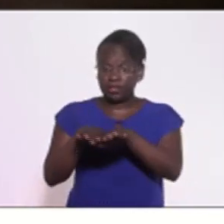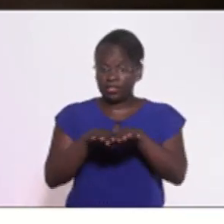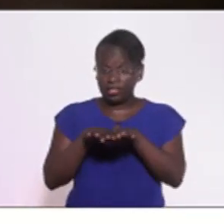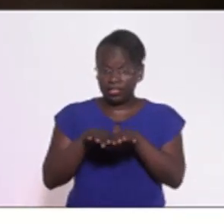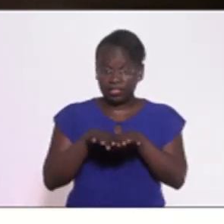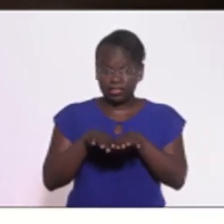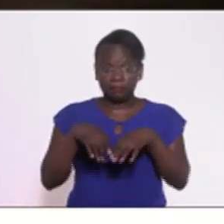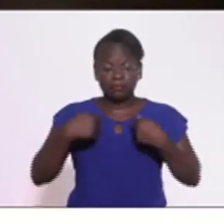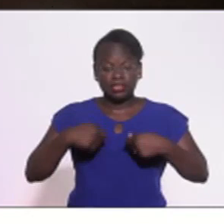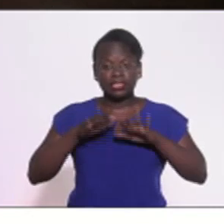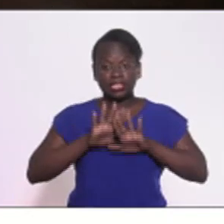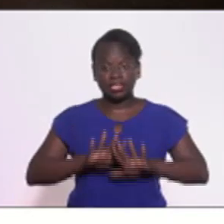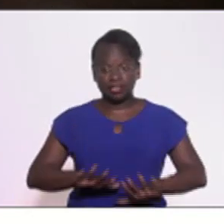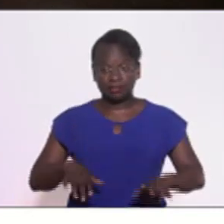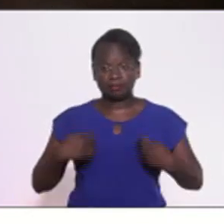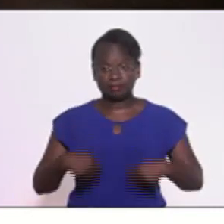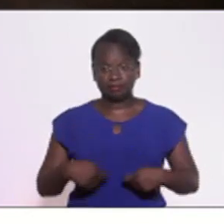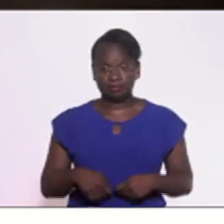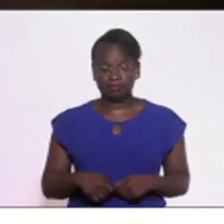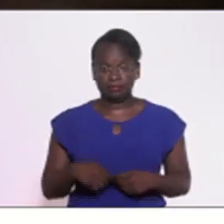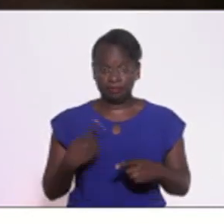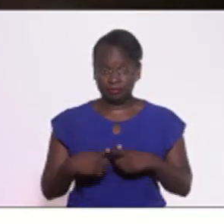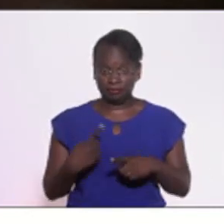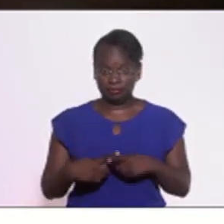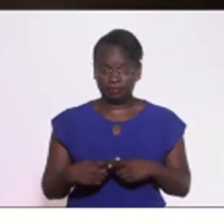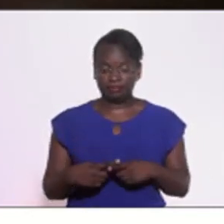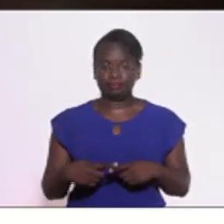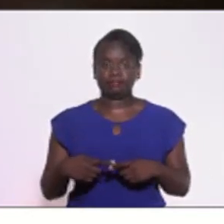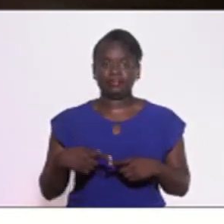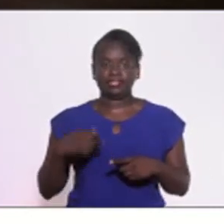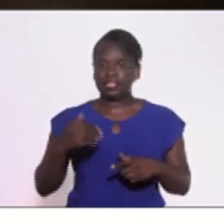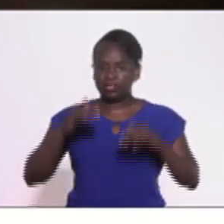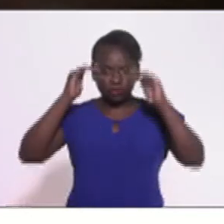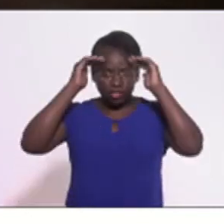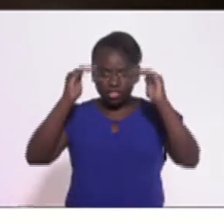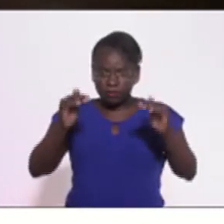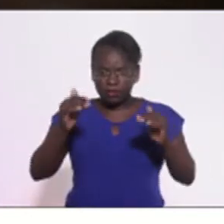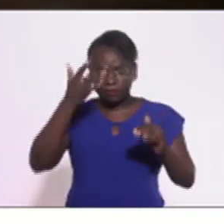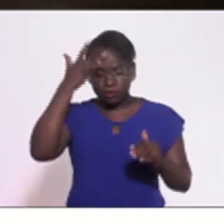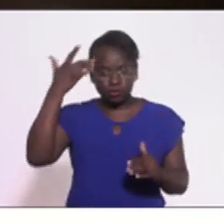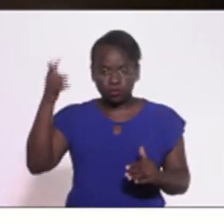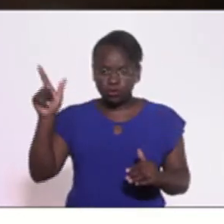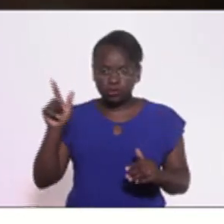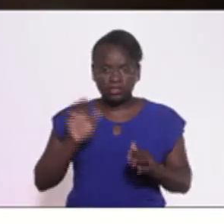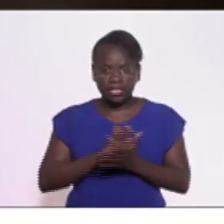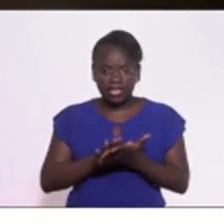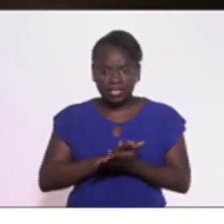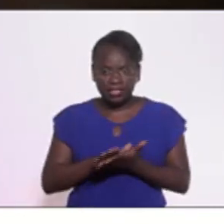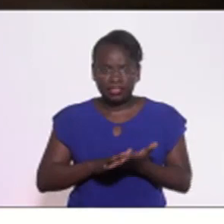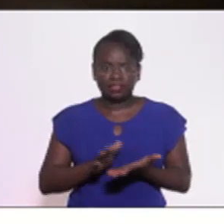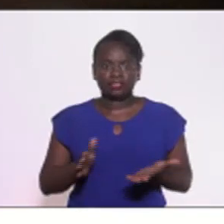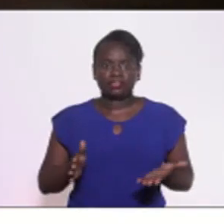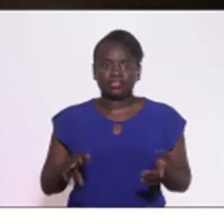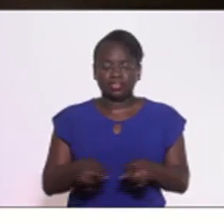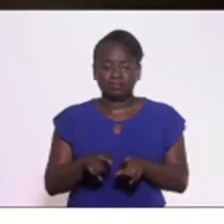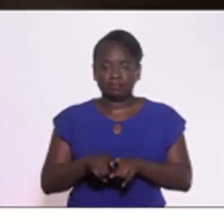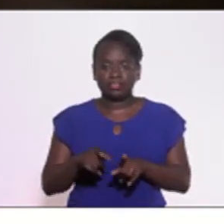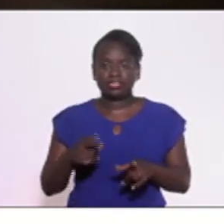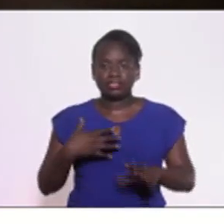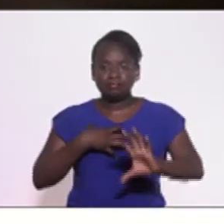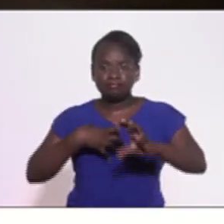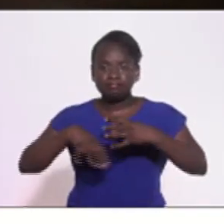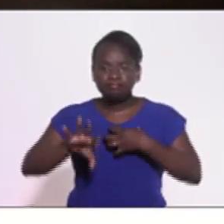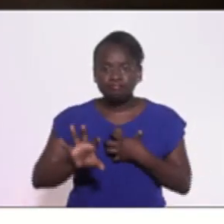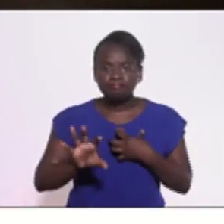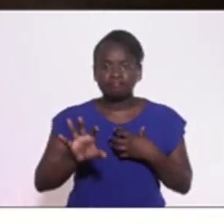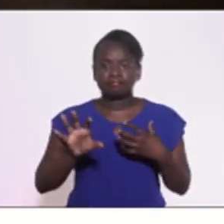não tiver serenidade. Porque quando não se respeita o outro, quando não se coloca com